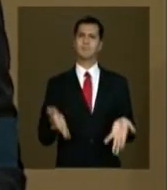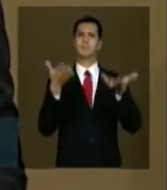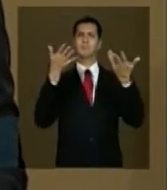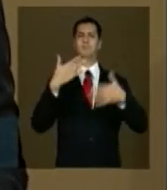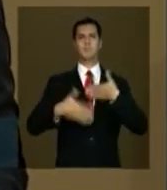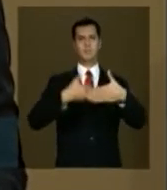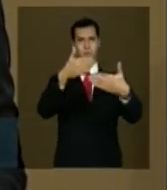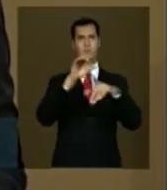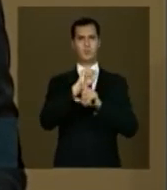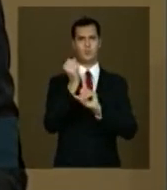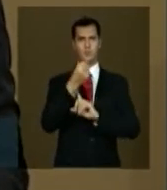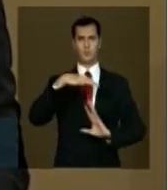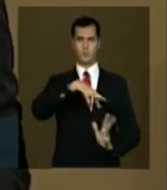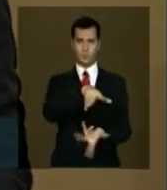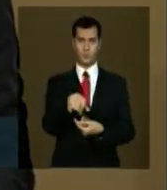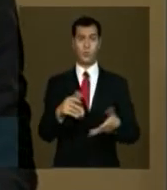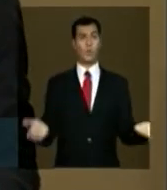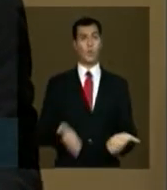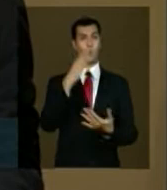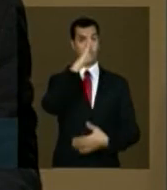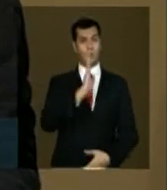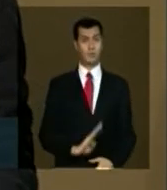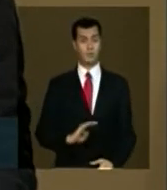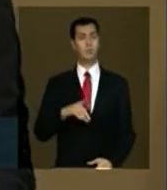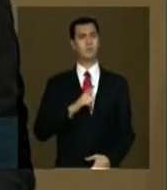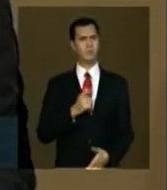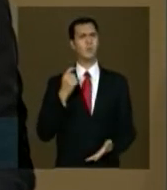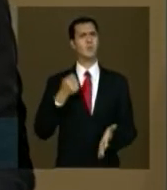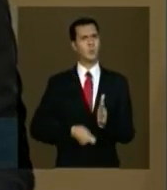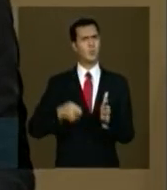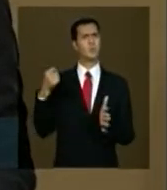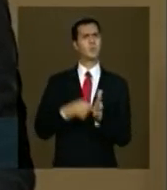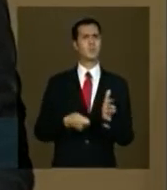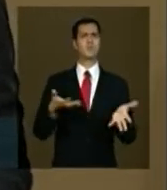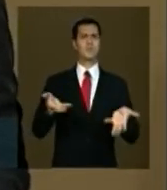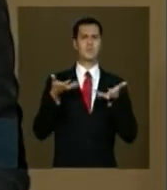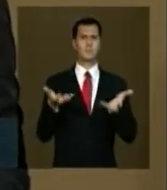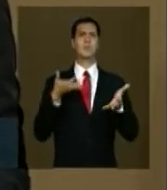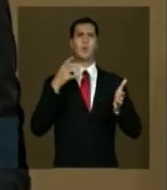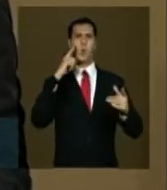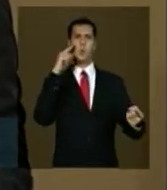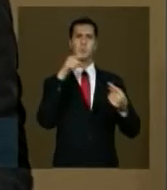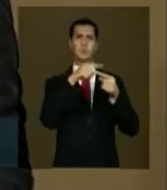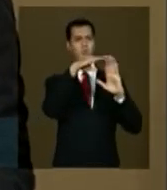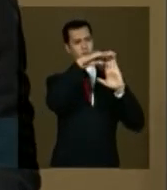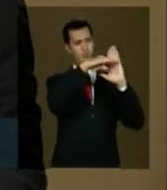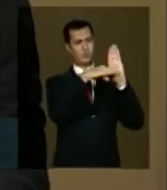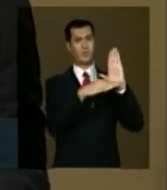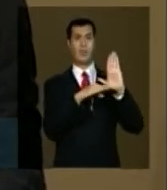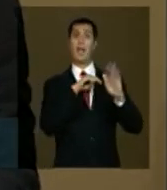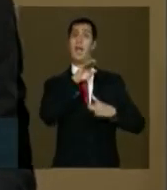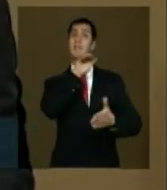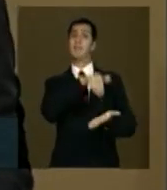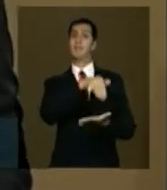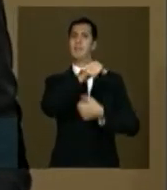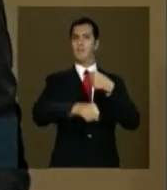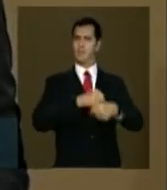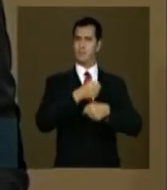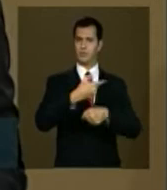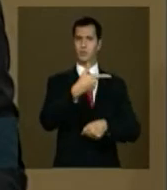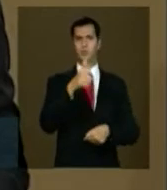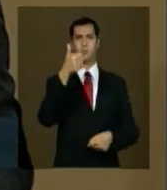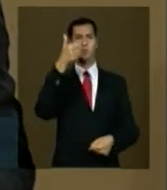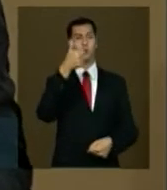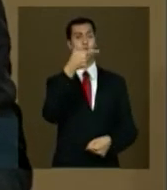mundo o Brasil continua a defender a ênfase nos esforços para o cumprimento das metas até 2015 sabemos entretanto que